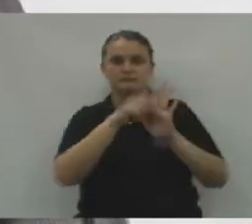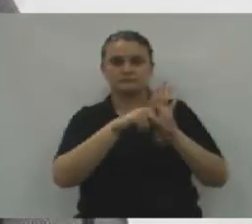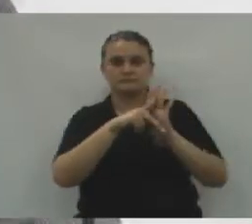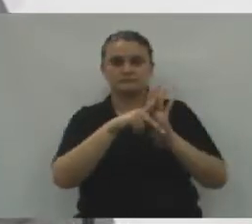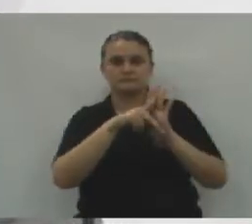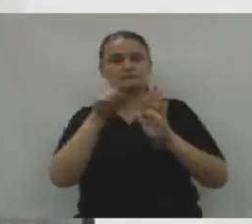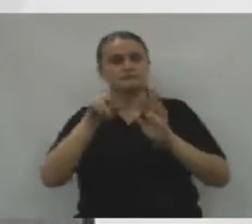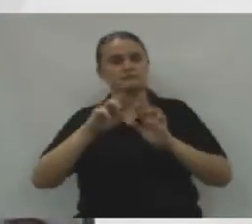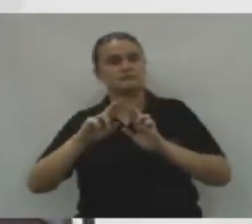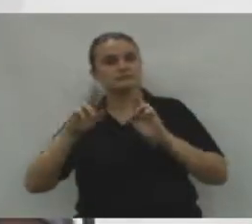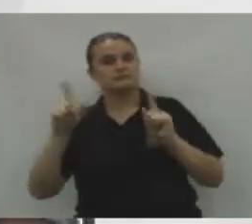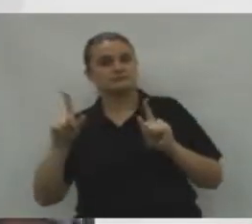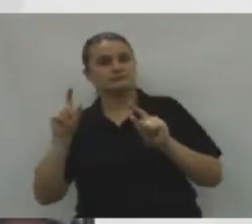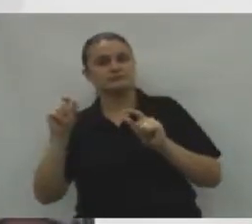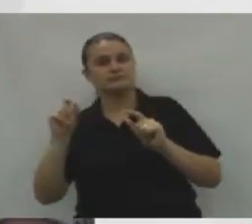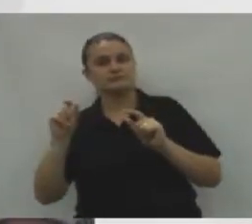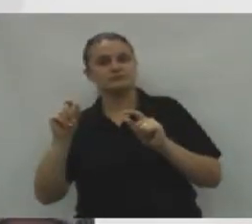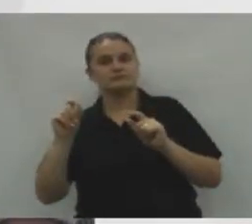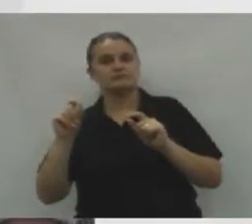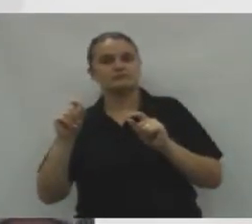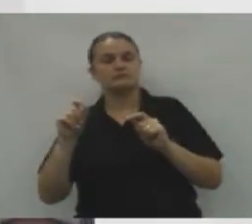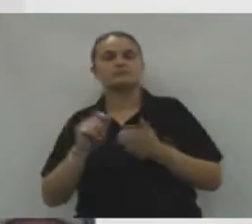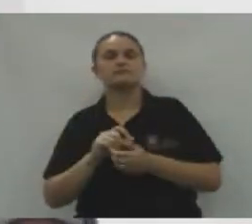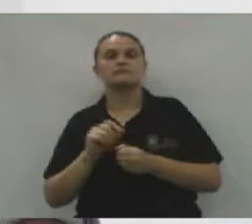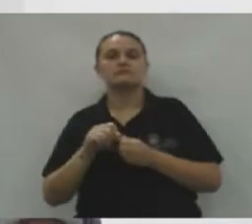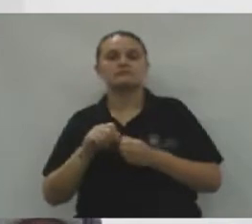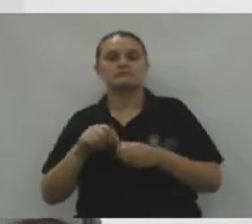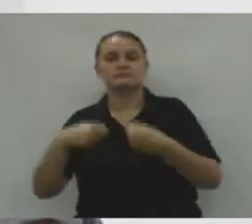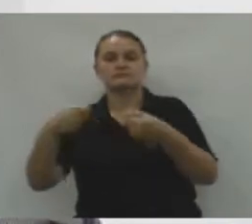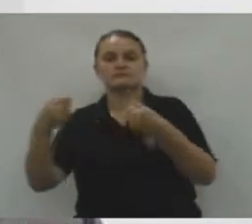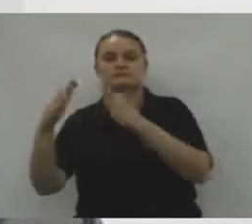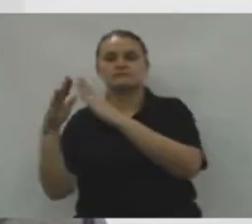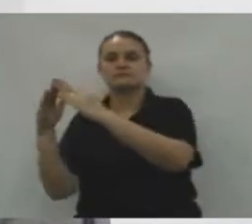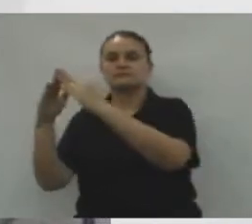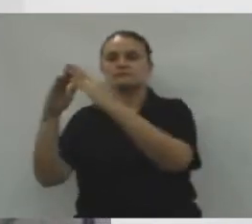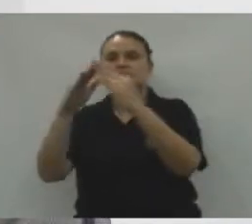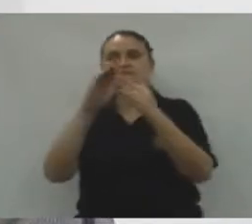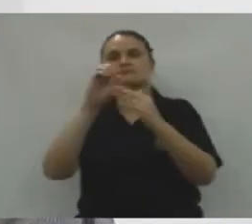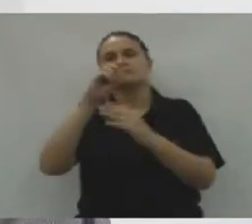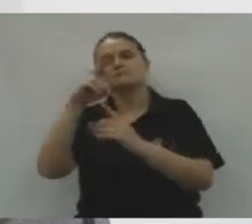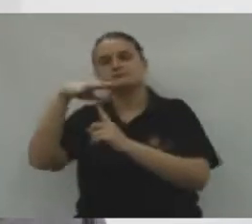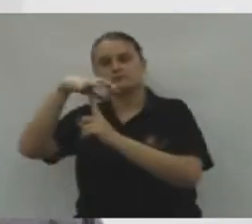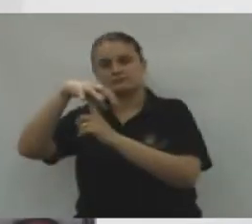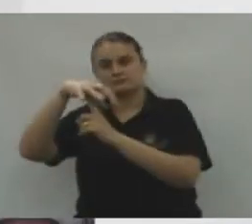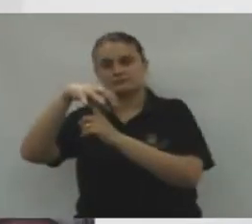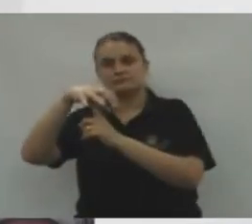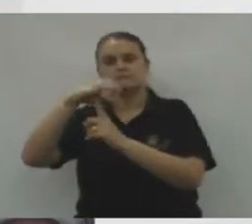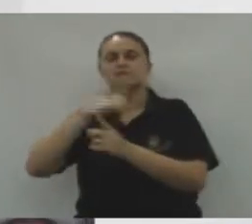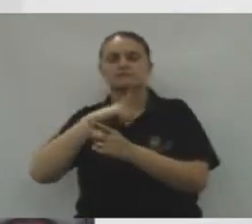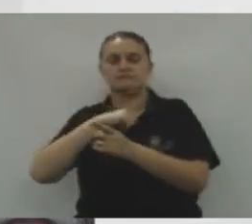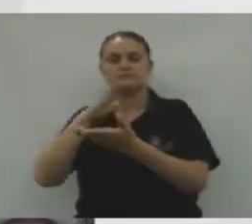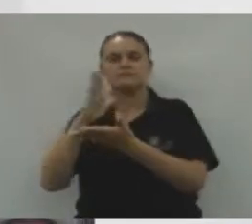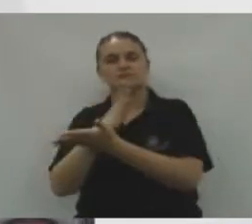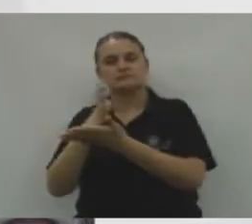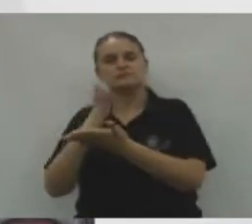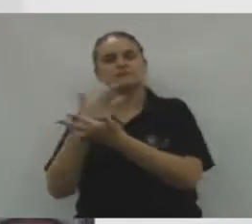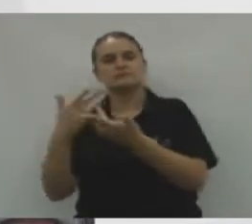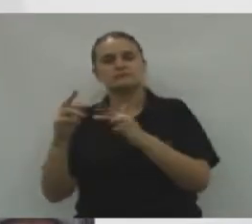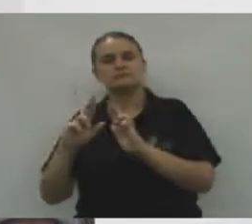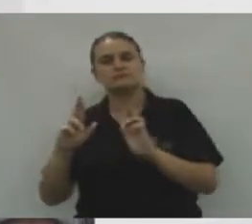que é diferente do que entregar produto de porta em porta, ou na feira. Ele tem algumas outras